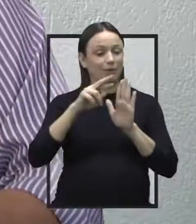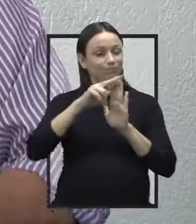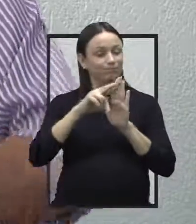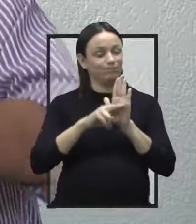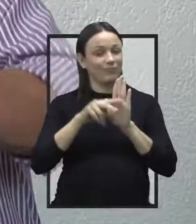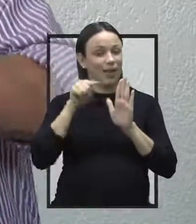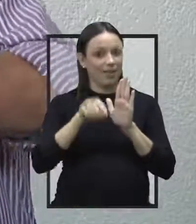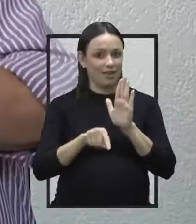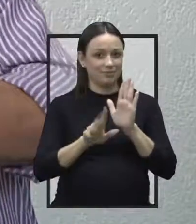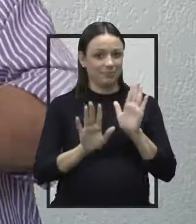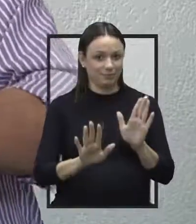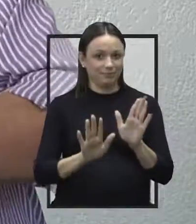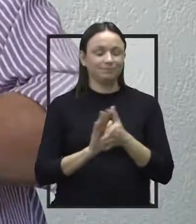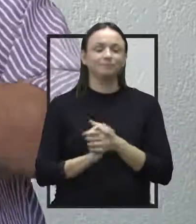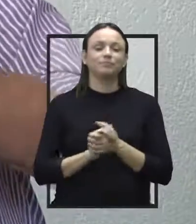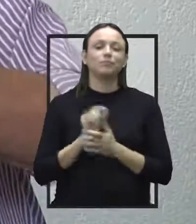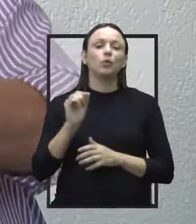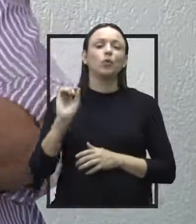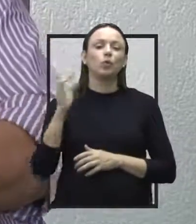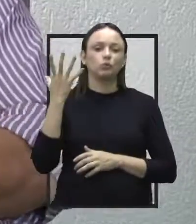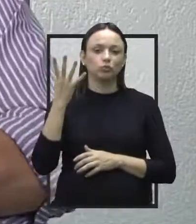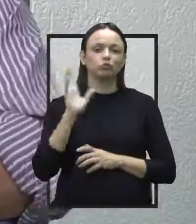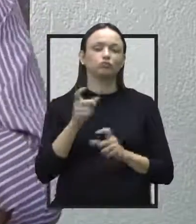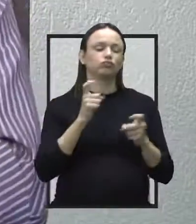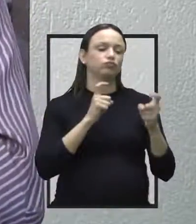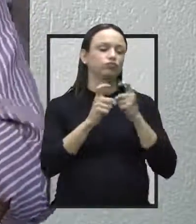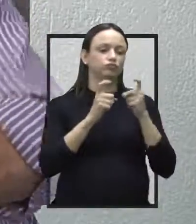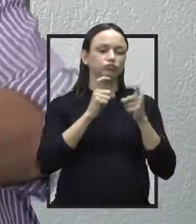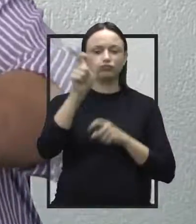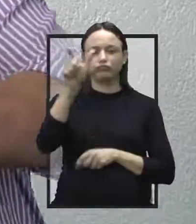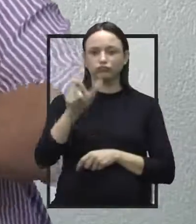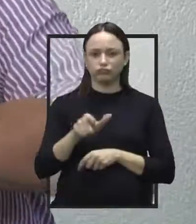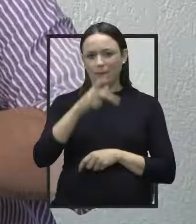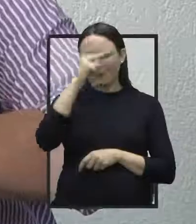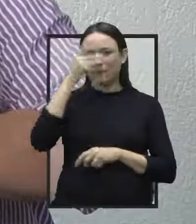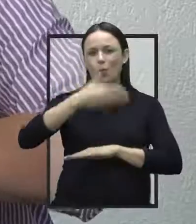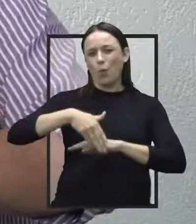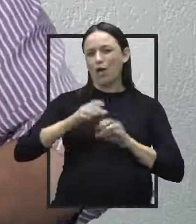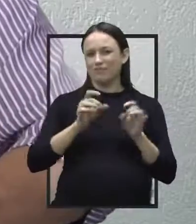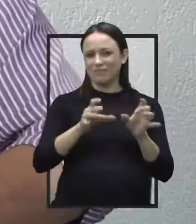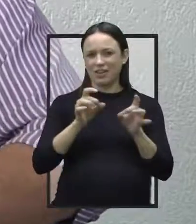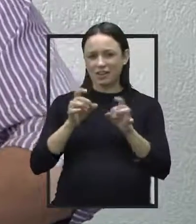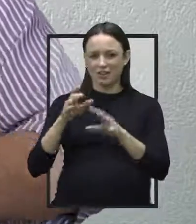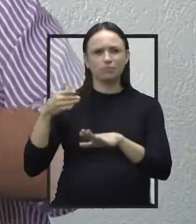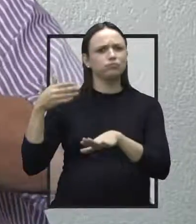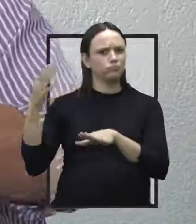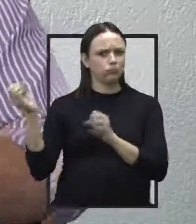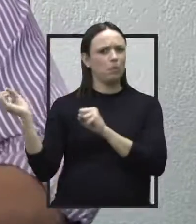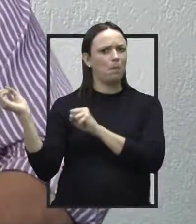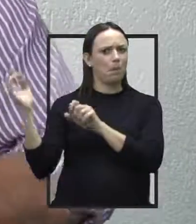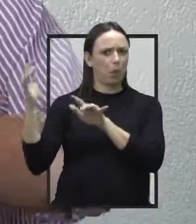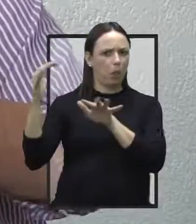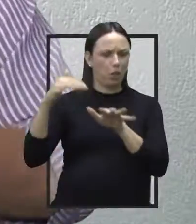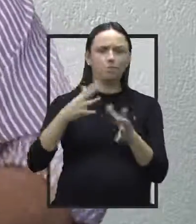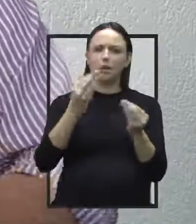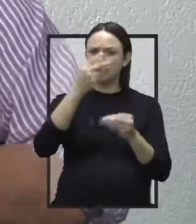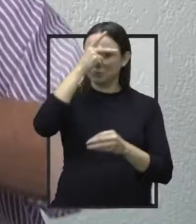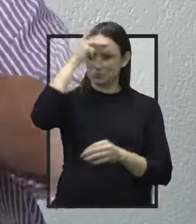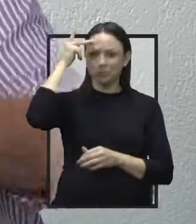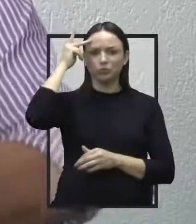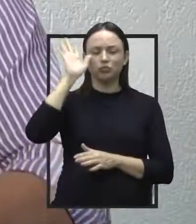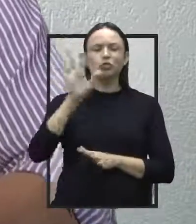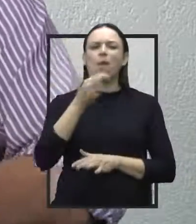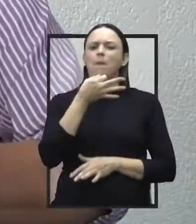trabalho. Então o que aconteceu? Fizemos reunião com os ambulantes, participação em massa deles, vieram muita gente,